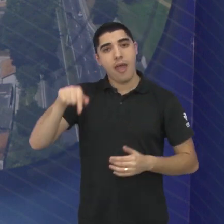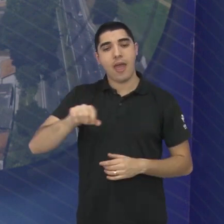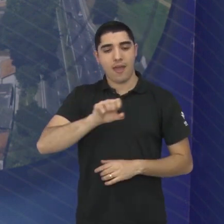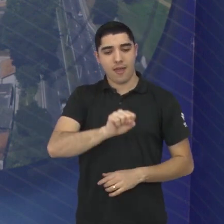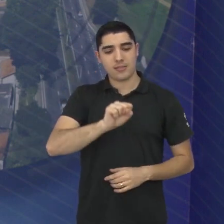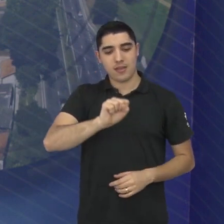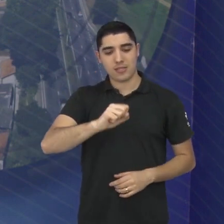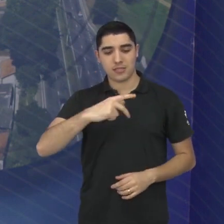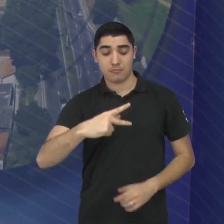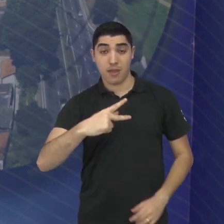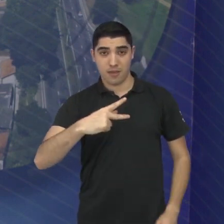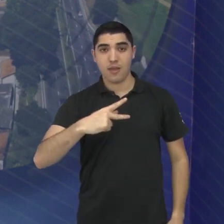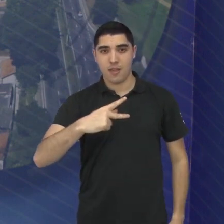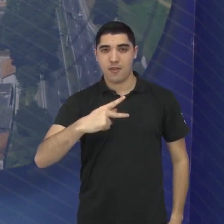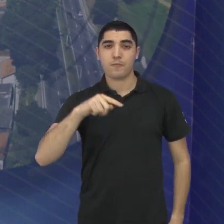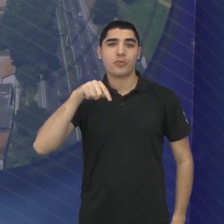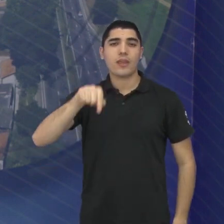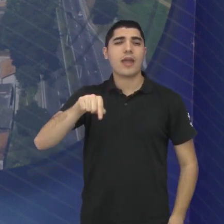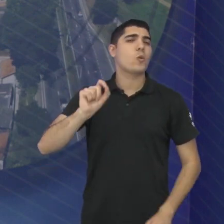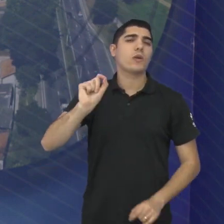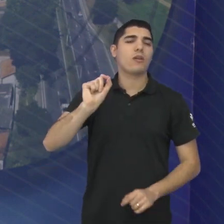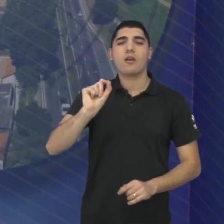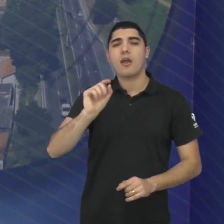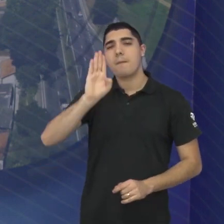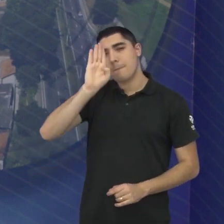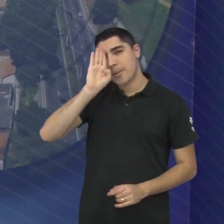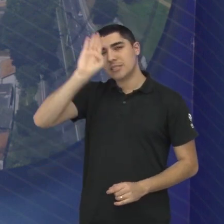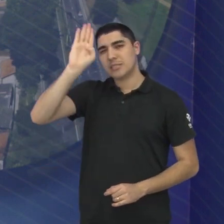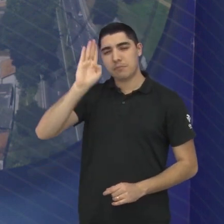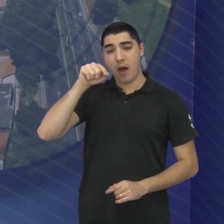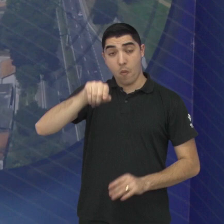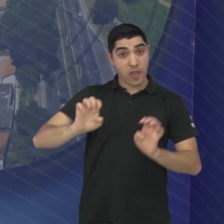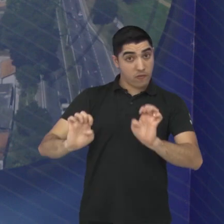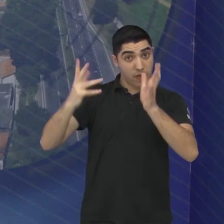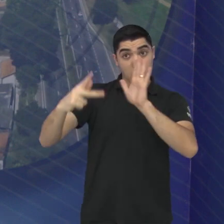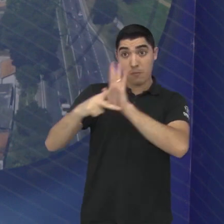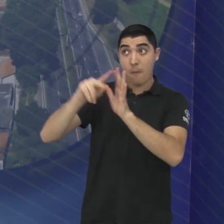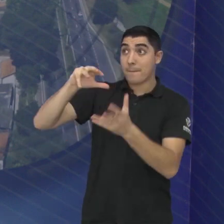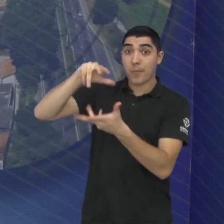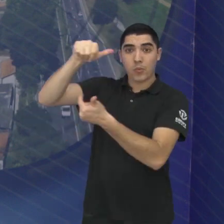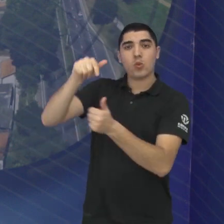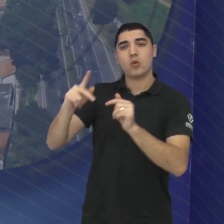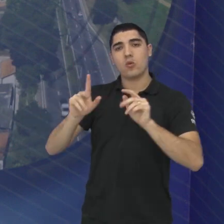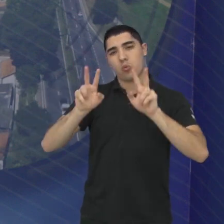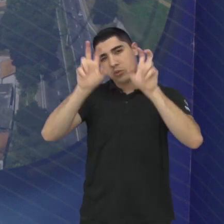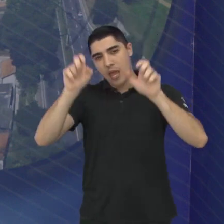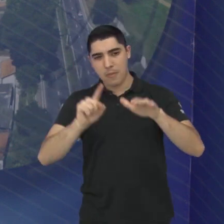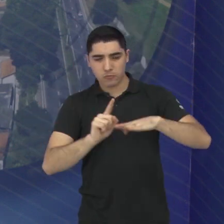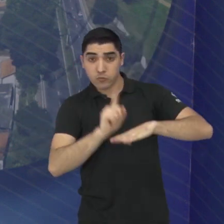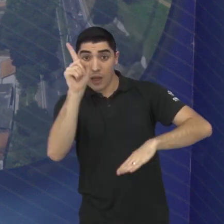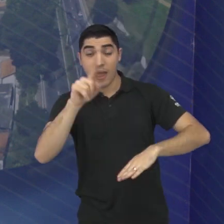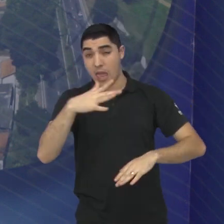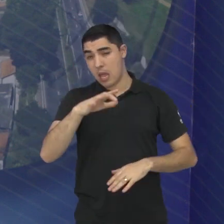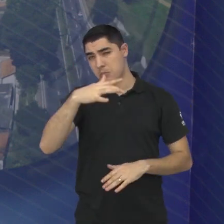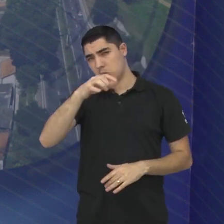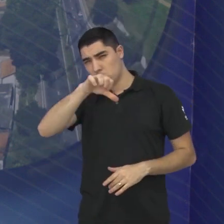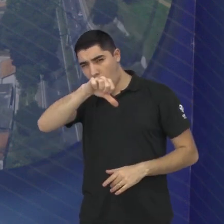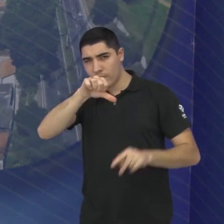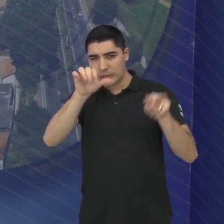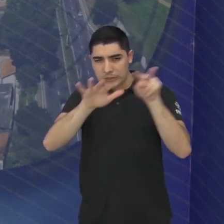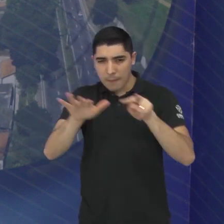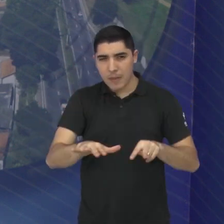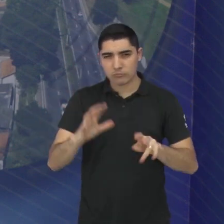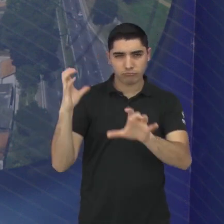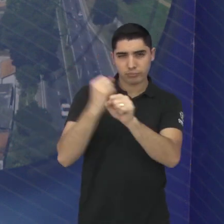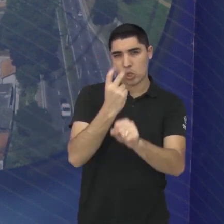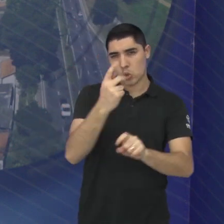está sediando um evento, gente, que é o Space Studies Program, que é o principal evento do setor aeroespacial no mundo.